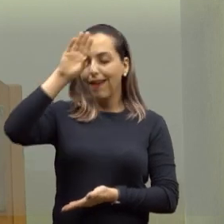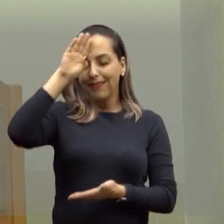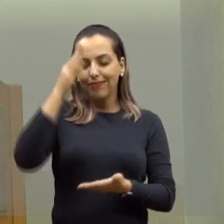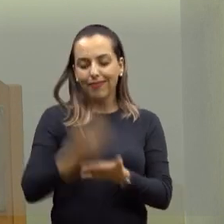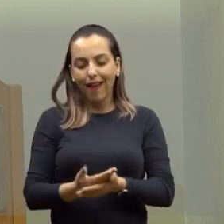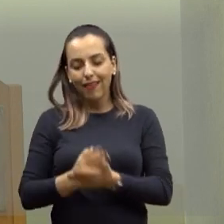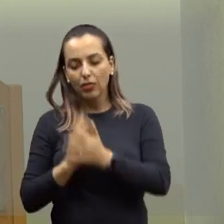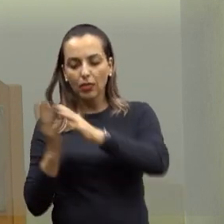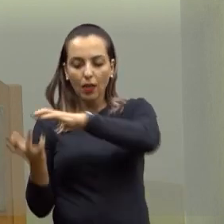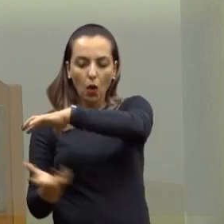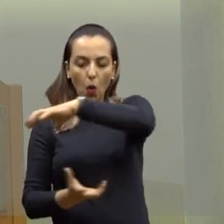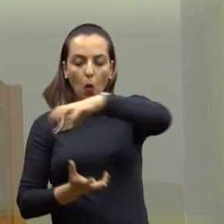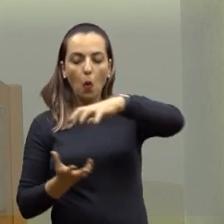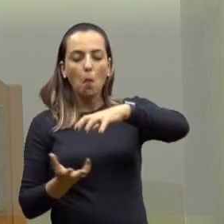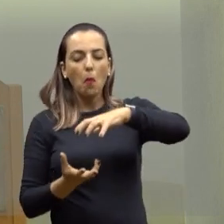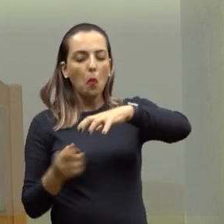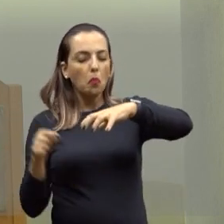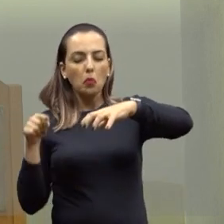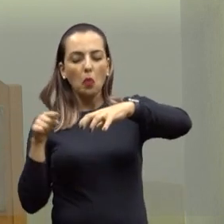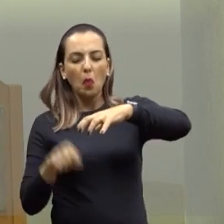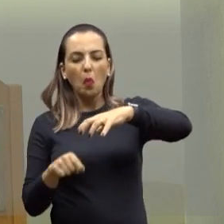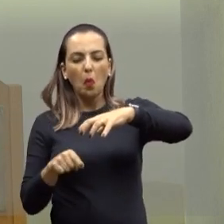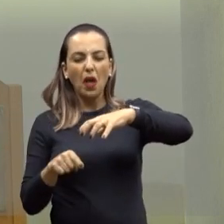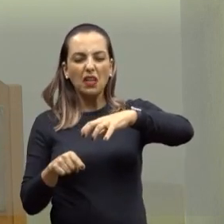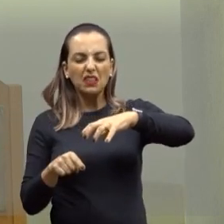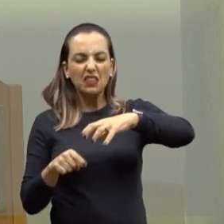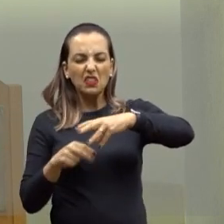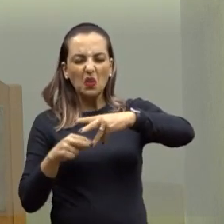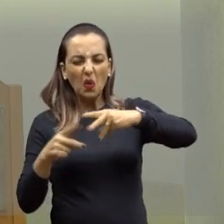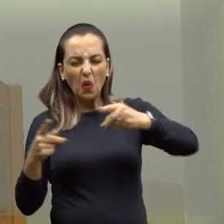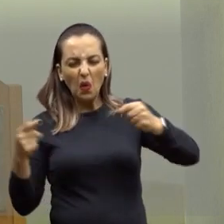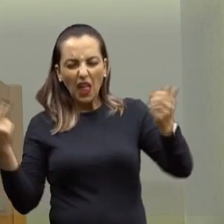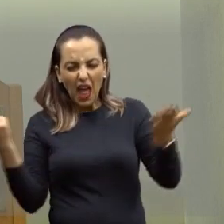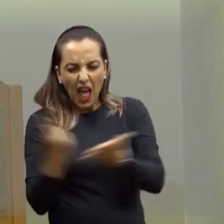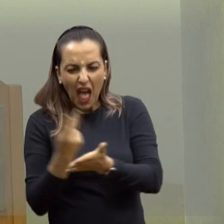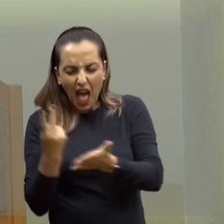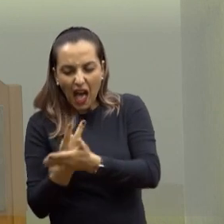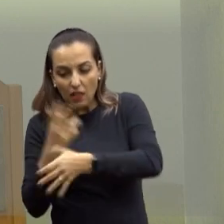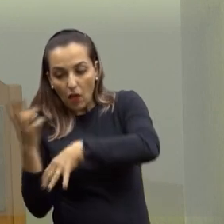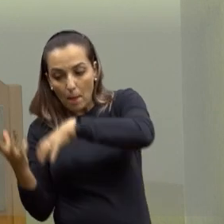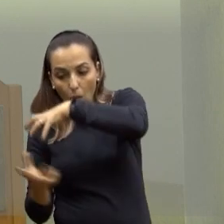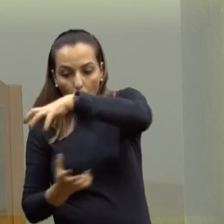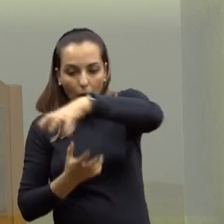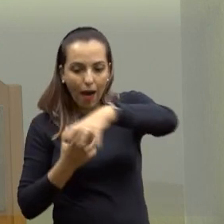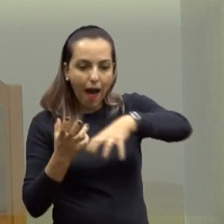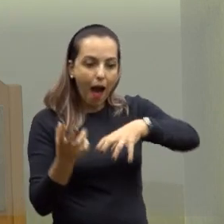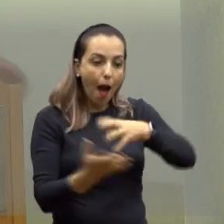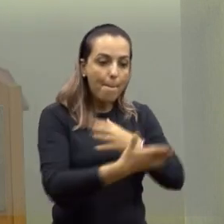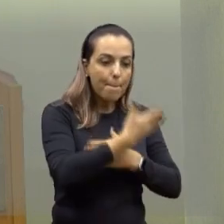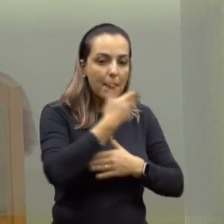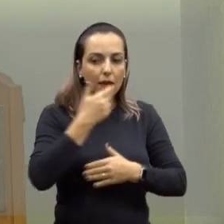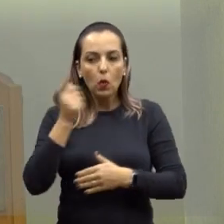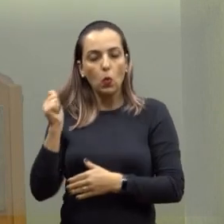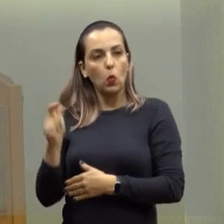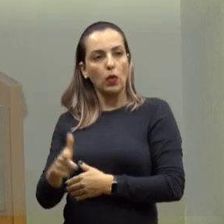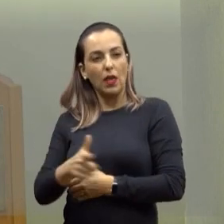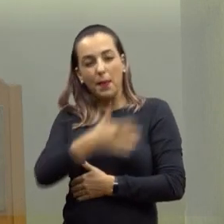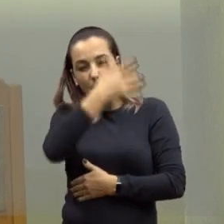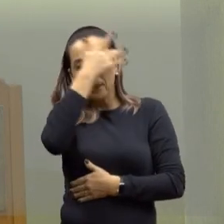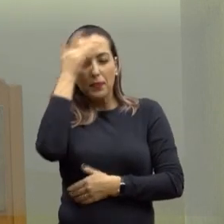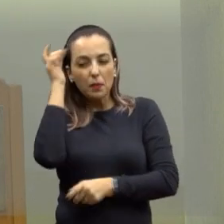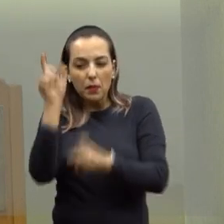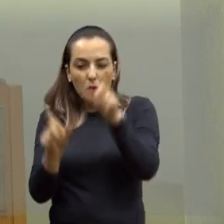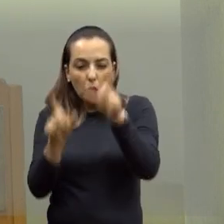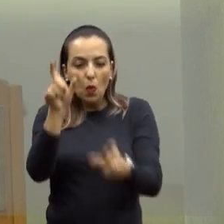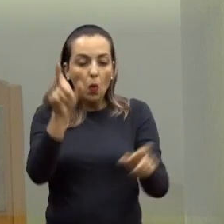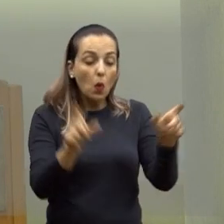que o mundo tá deixando de ser um mundo de provas expiações e tá passando realmente para o mundo de regeneração que as pessoas vão